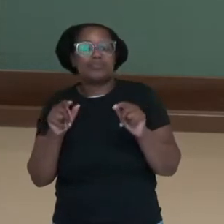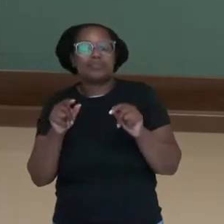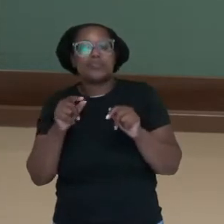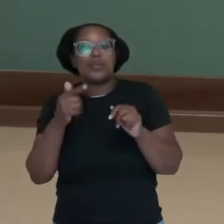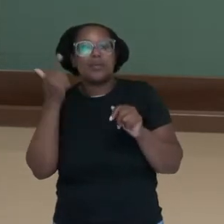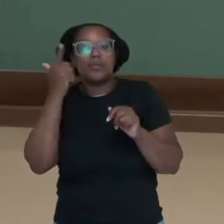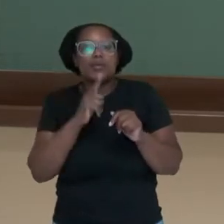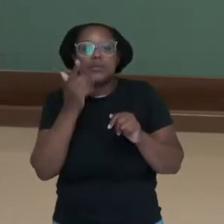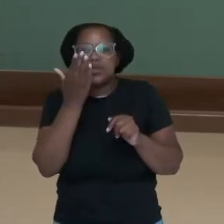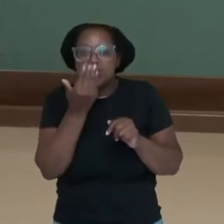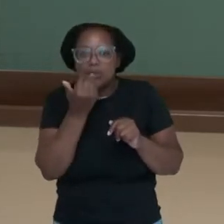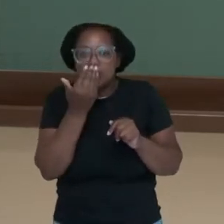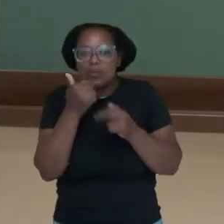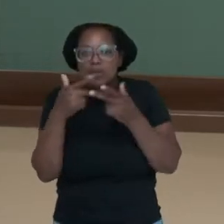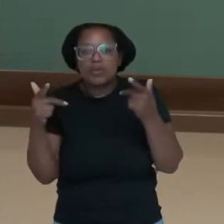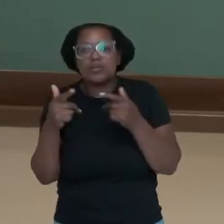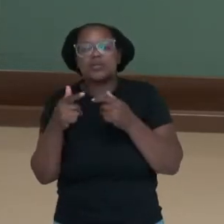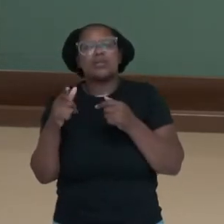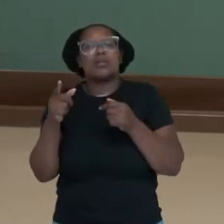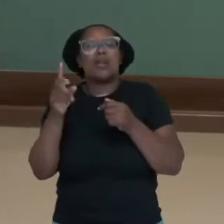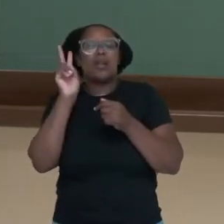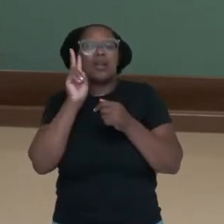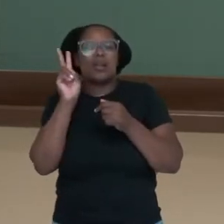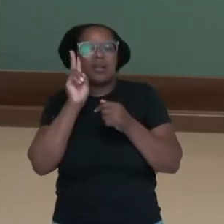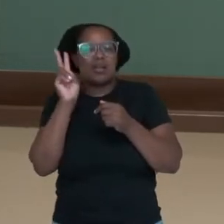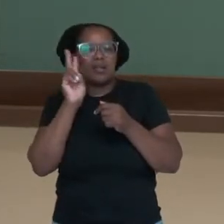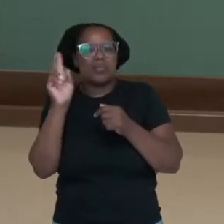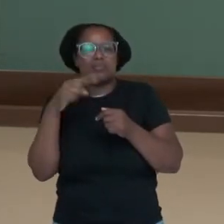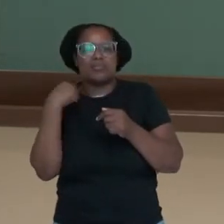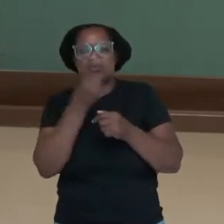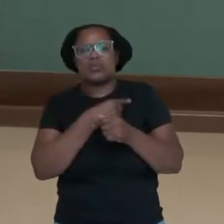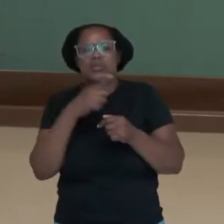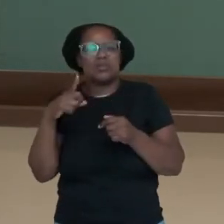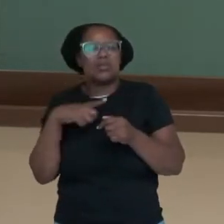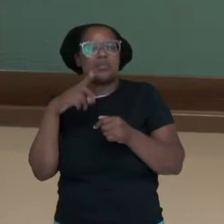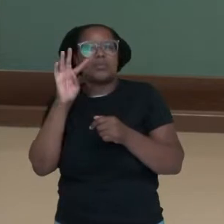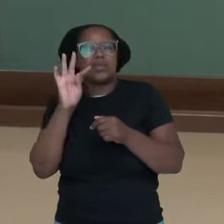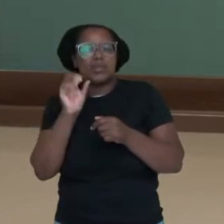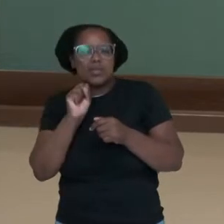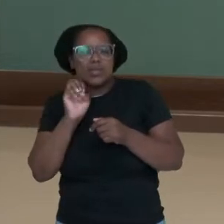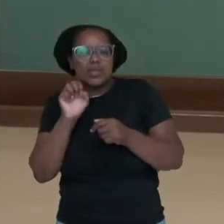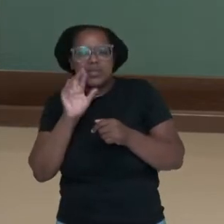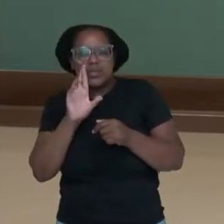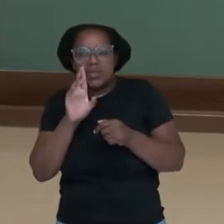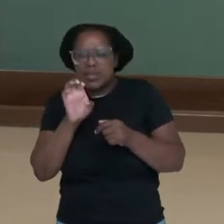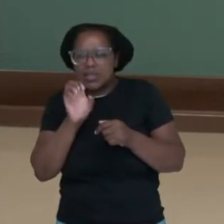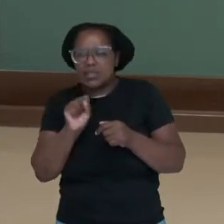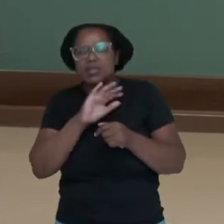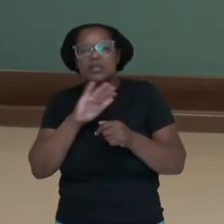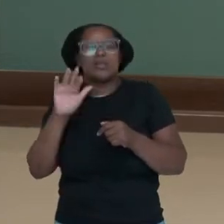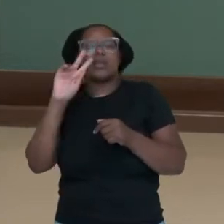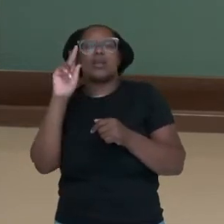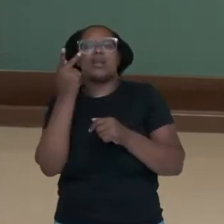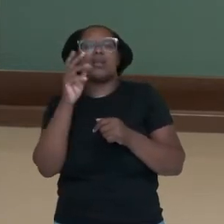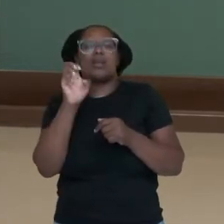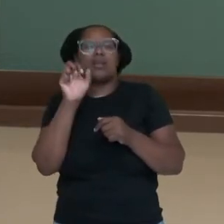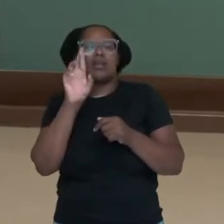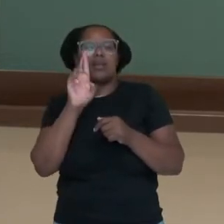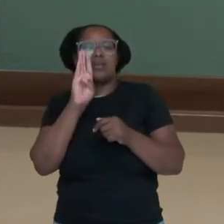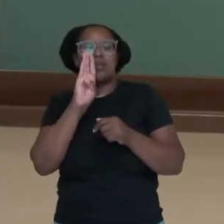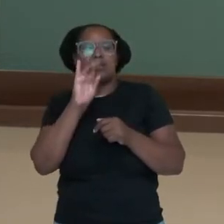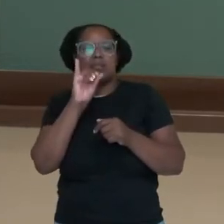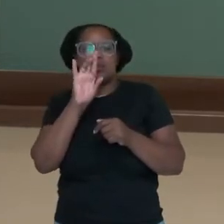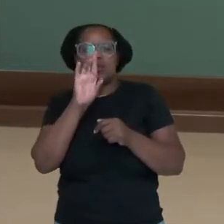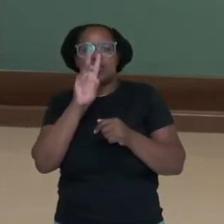alimentação. Lembra que nós temos seres herbívoros que comem plantas, seres carnívoros que